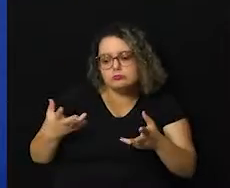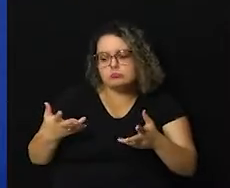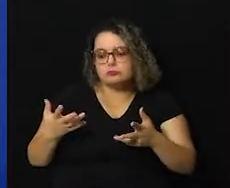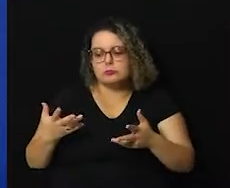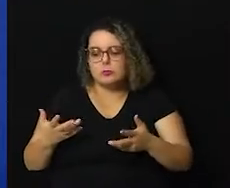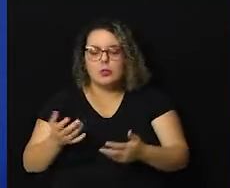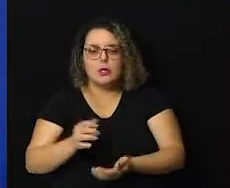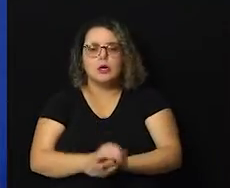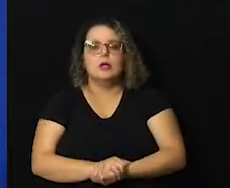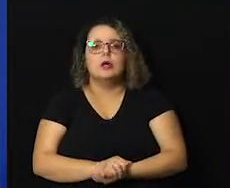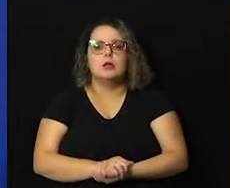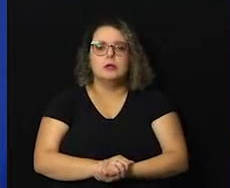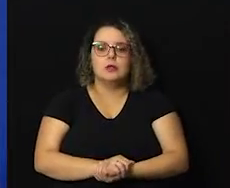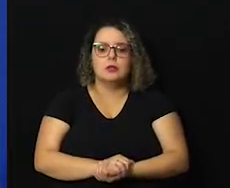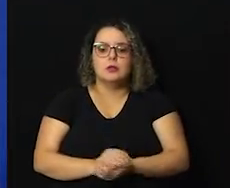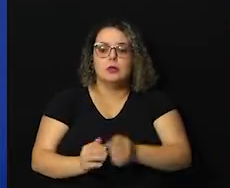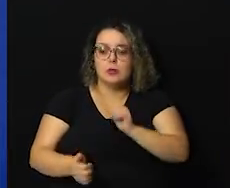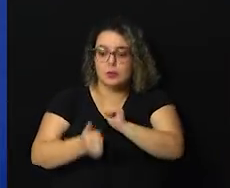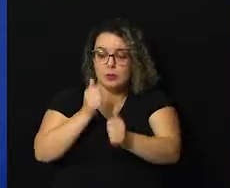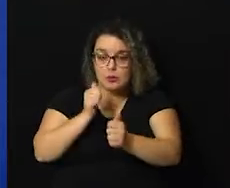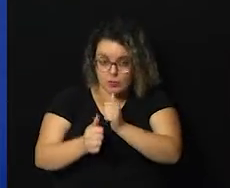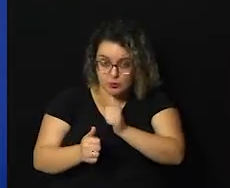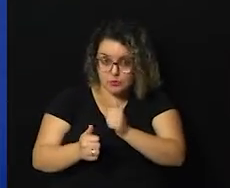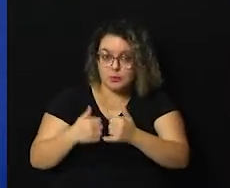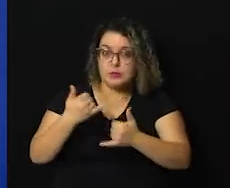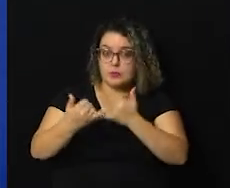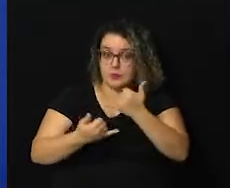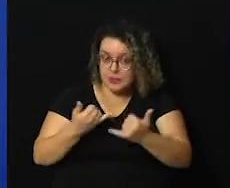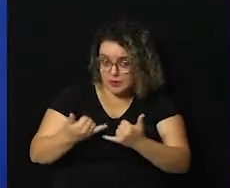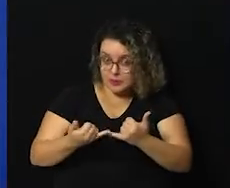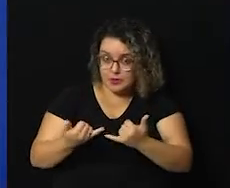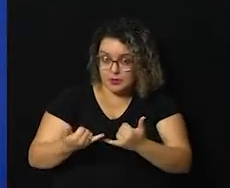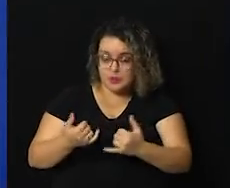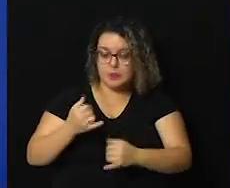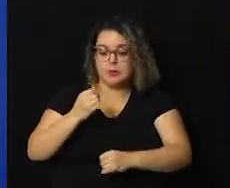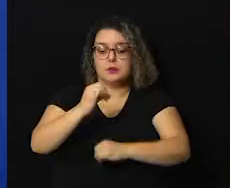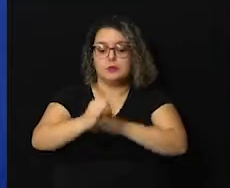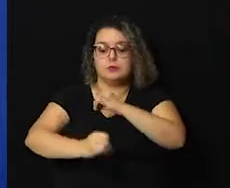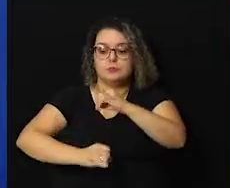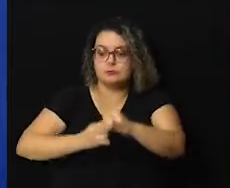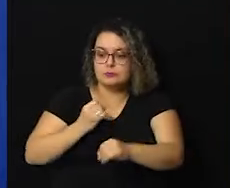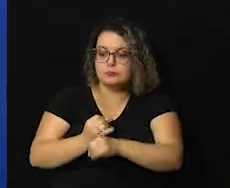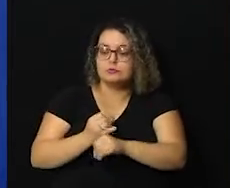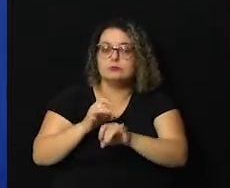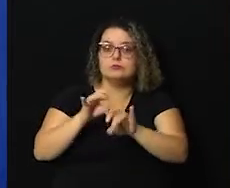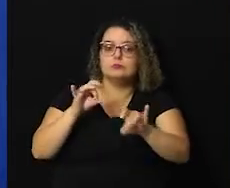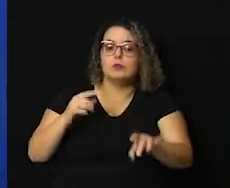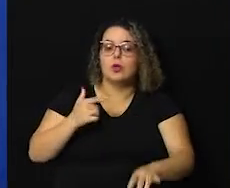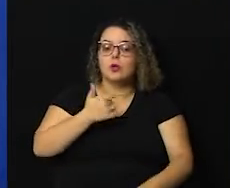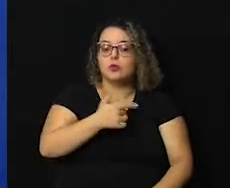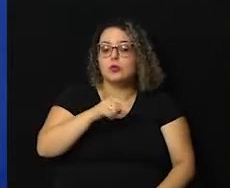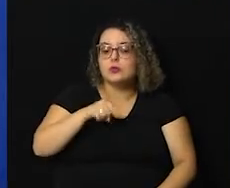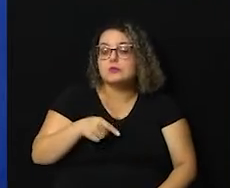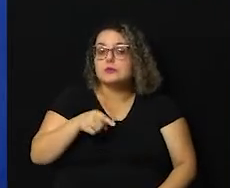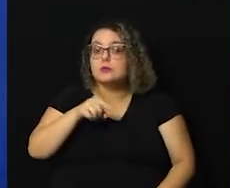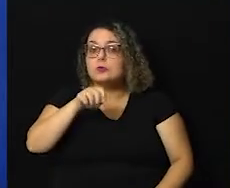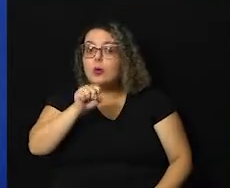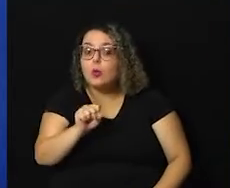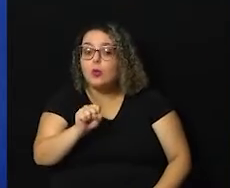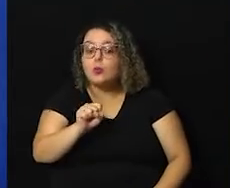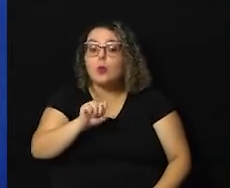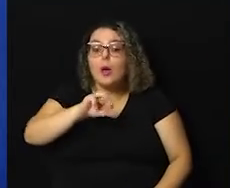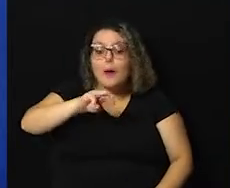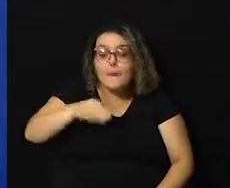essa questão da ainda do esporte pela internet transmissões em média com